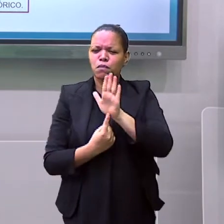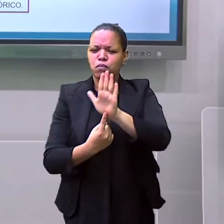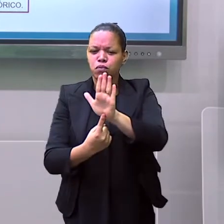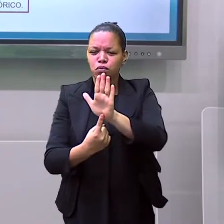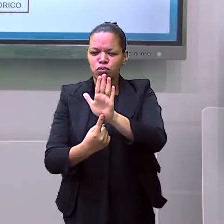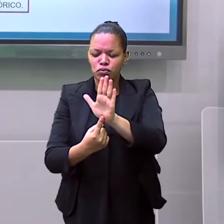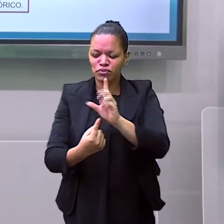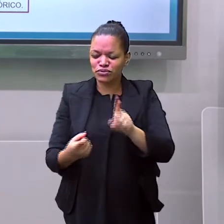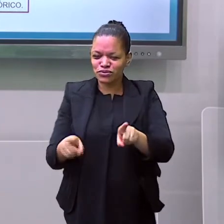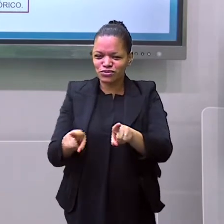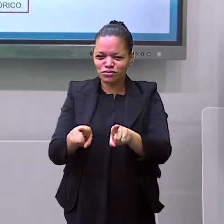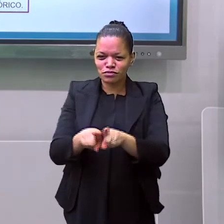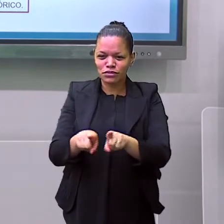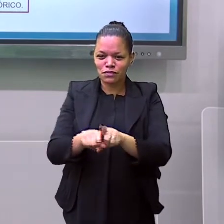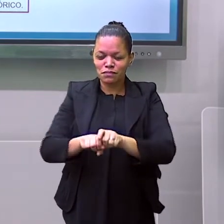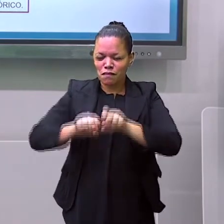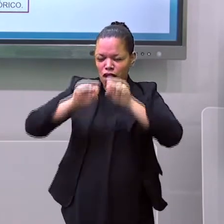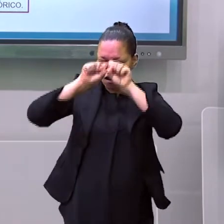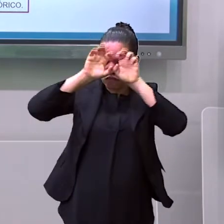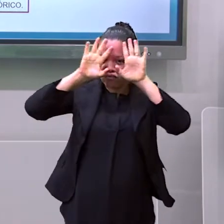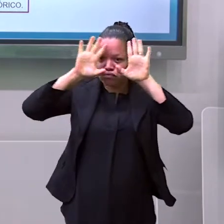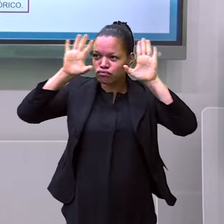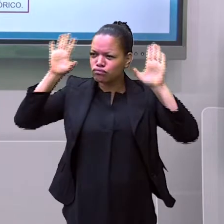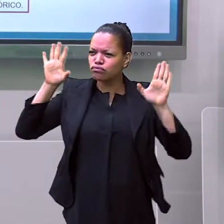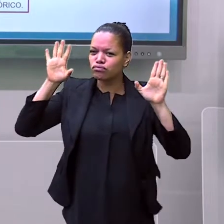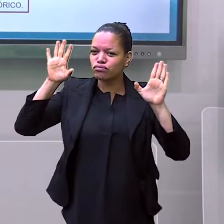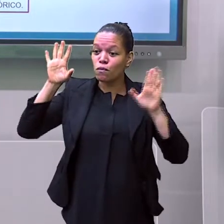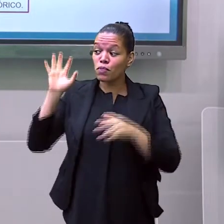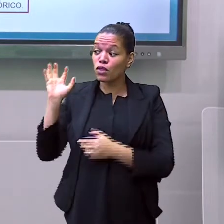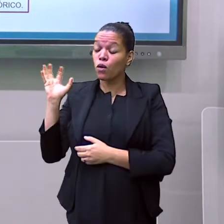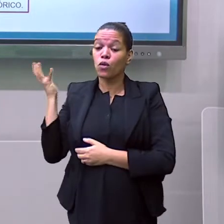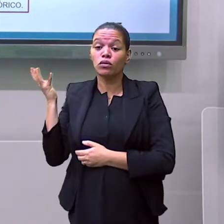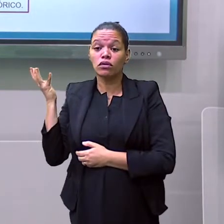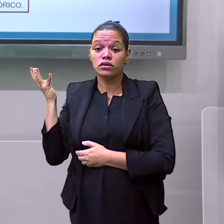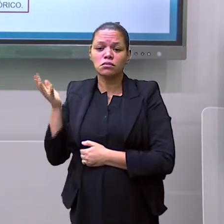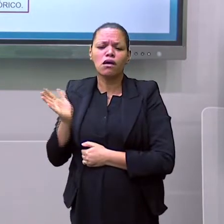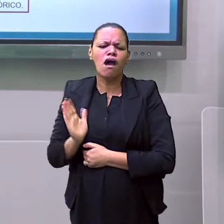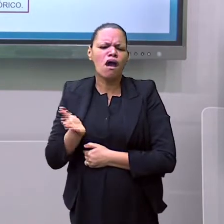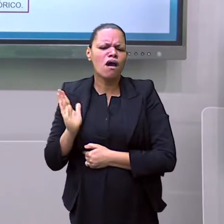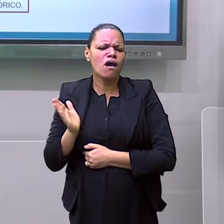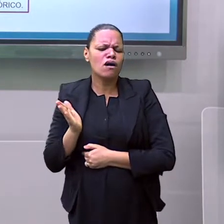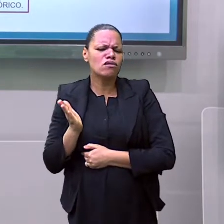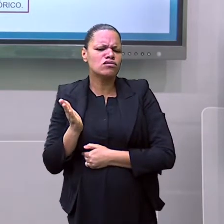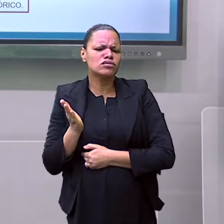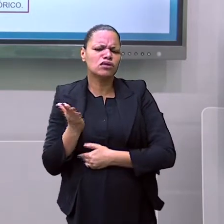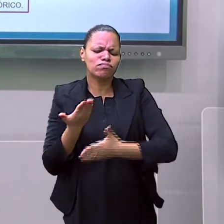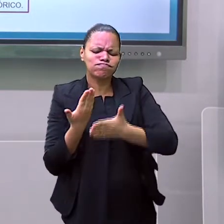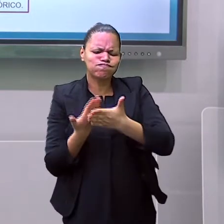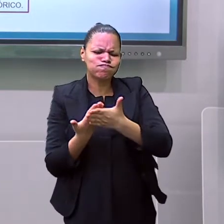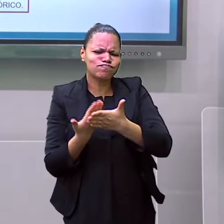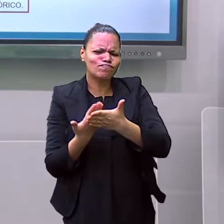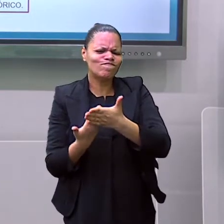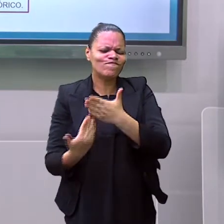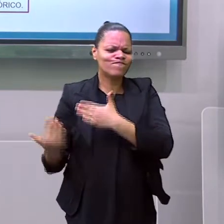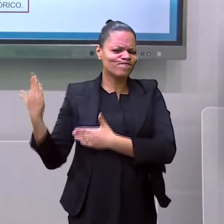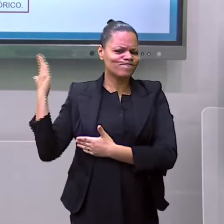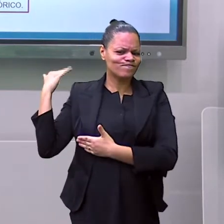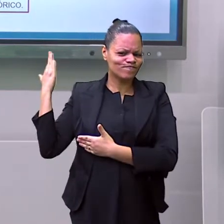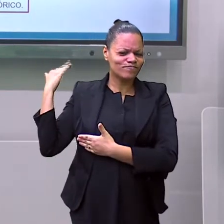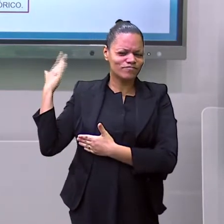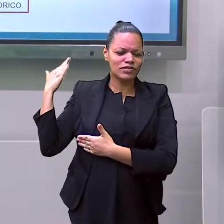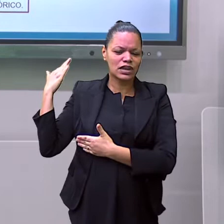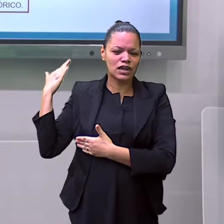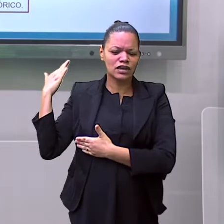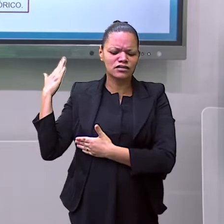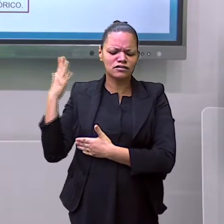passa a realidade que está sendo estudada. Nos anos 60, por exemplo, em quase todo o